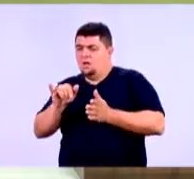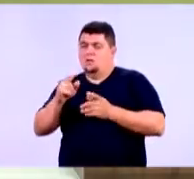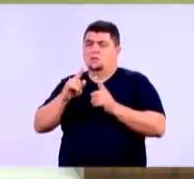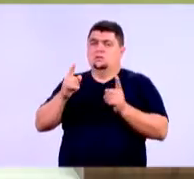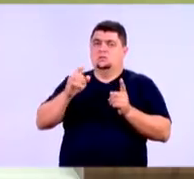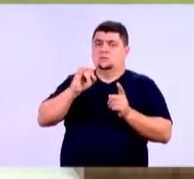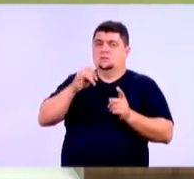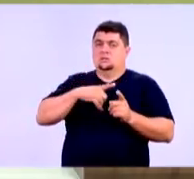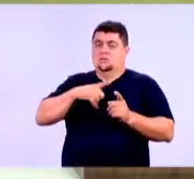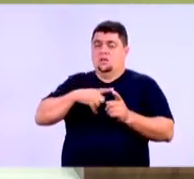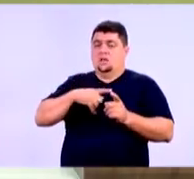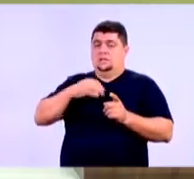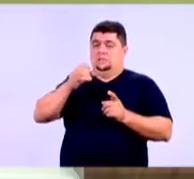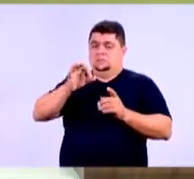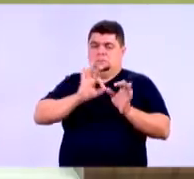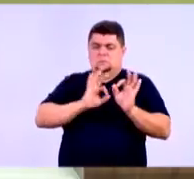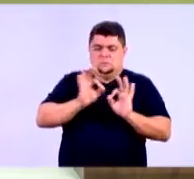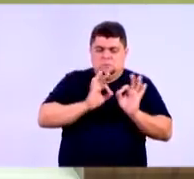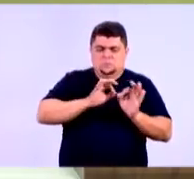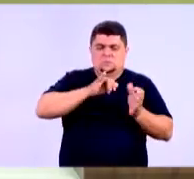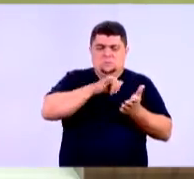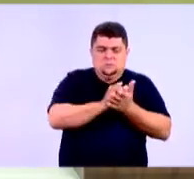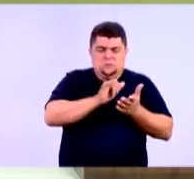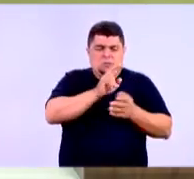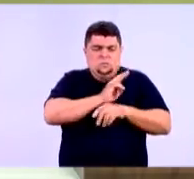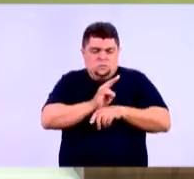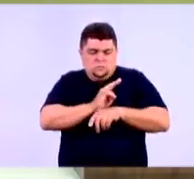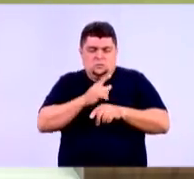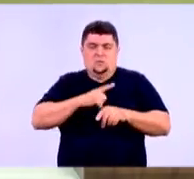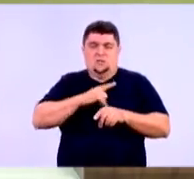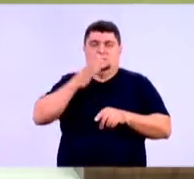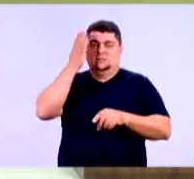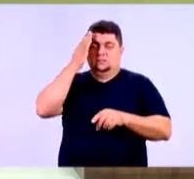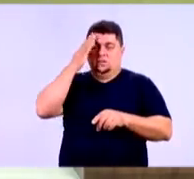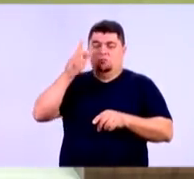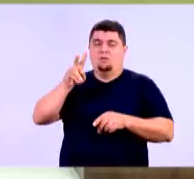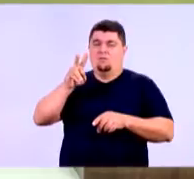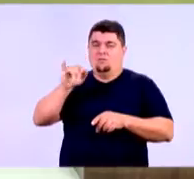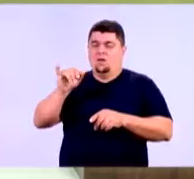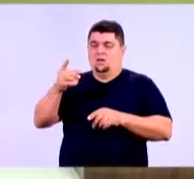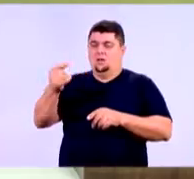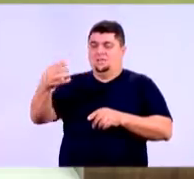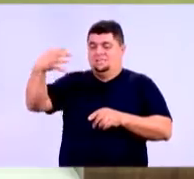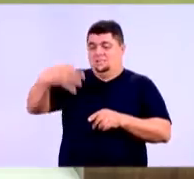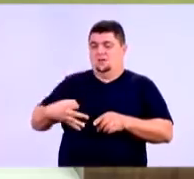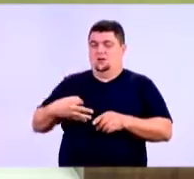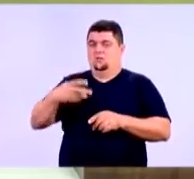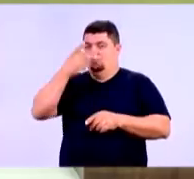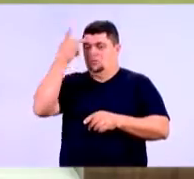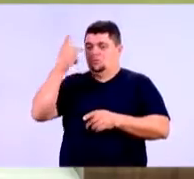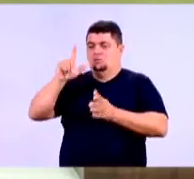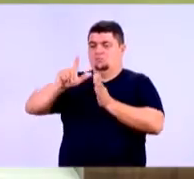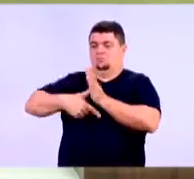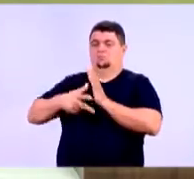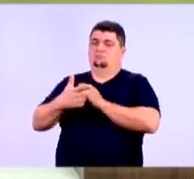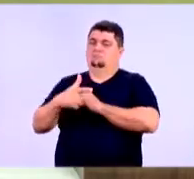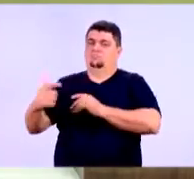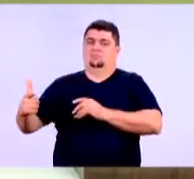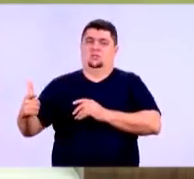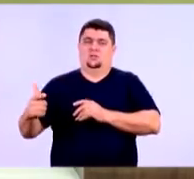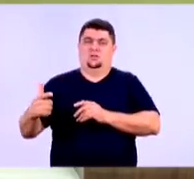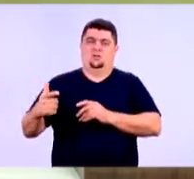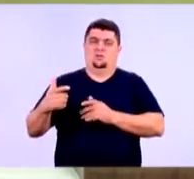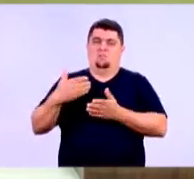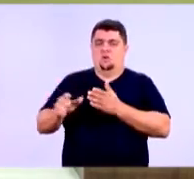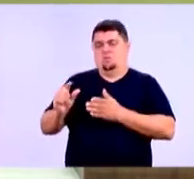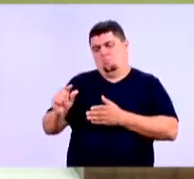tendo mais certeza dos fluxos, né? Quanto que você vai receber, se você está dentro do planejamento, que nem a professora falou, não, eu